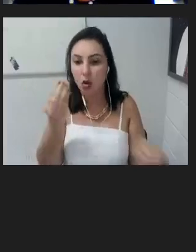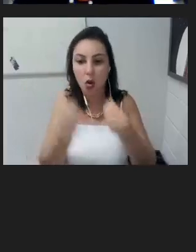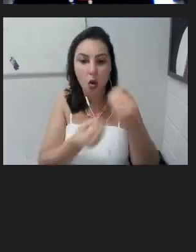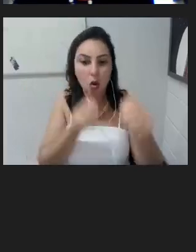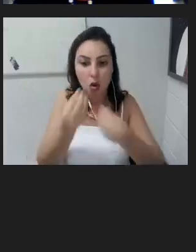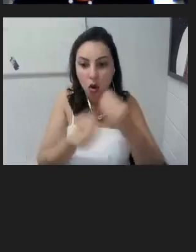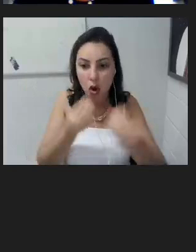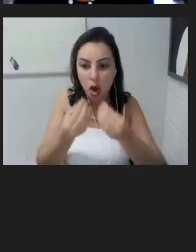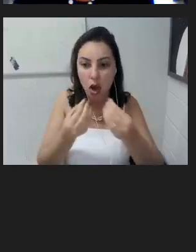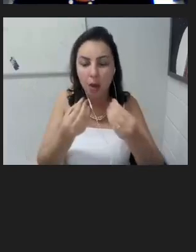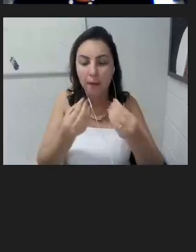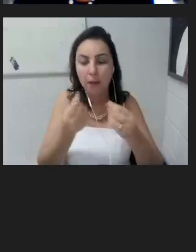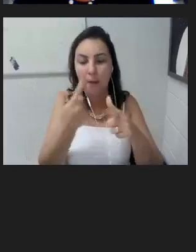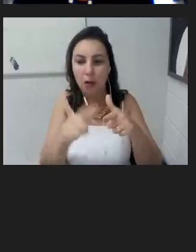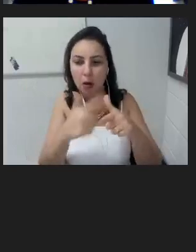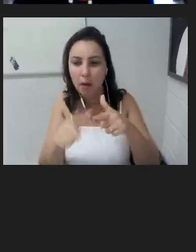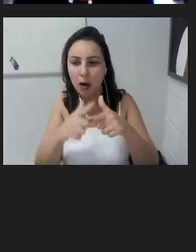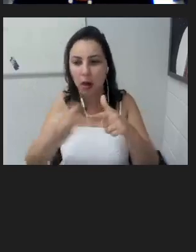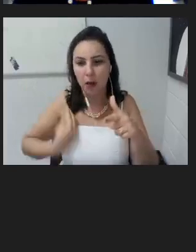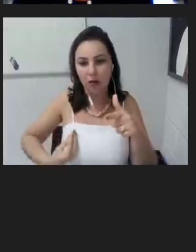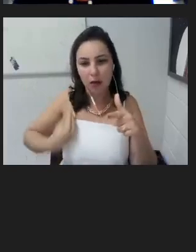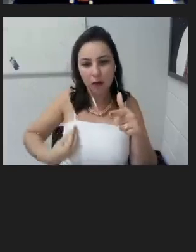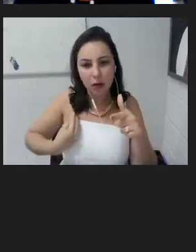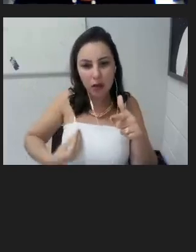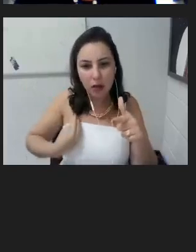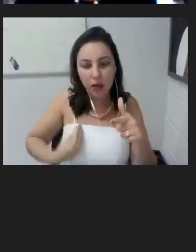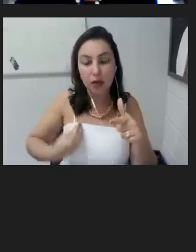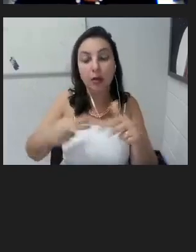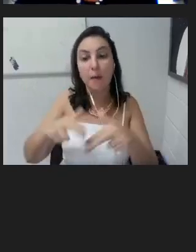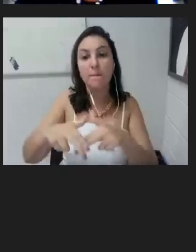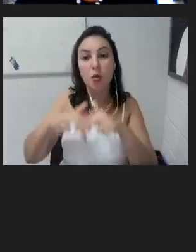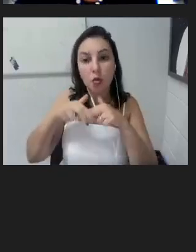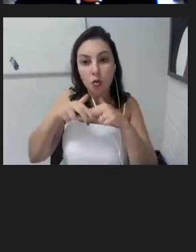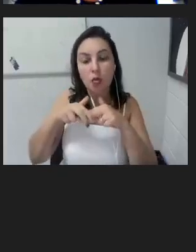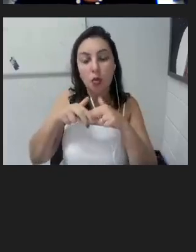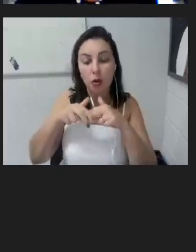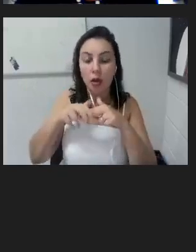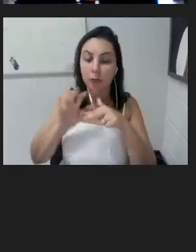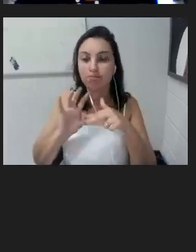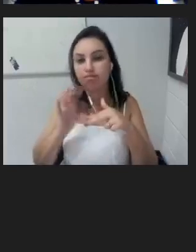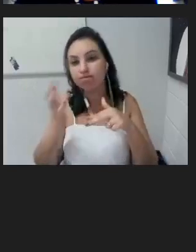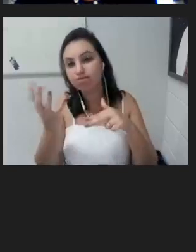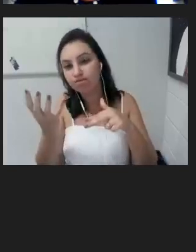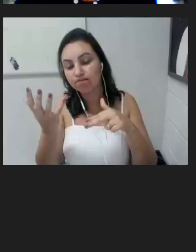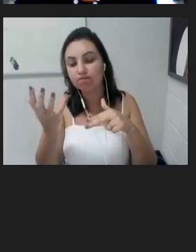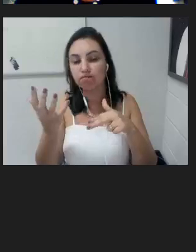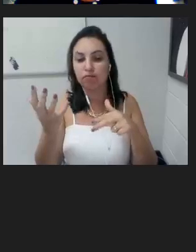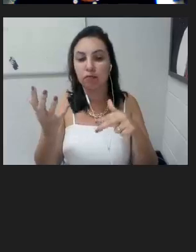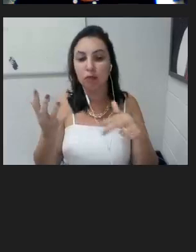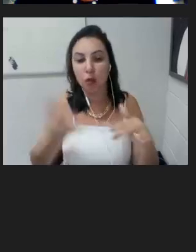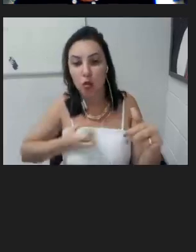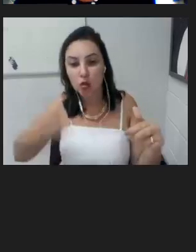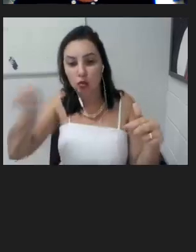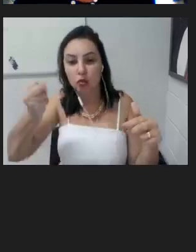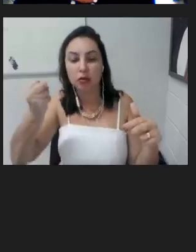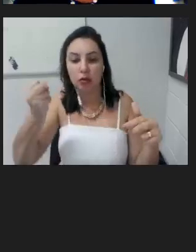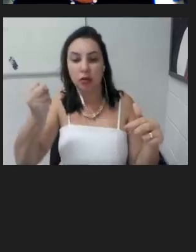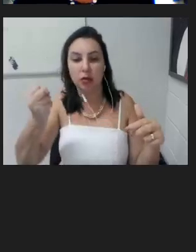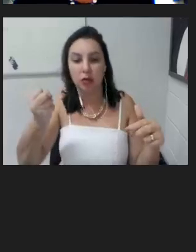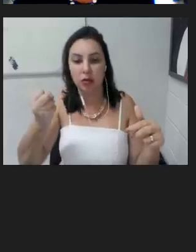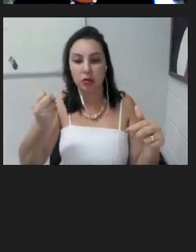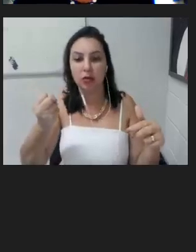com questões da sua vida e, portanto, está mais vulnerável. Comportamentos